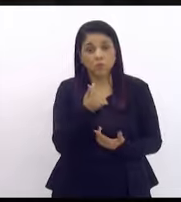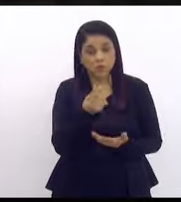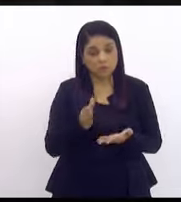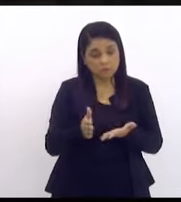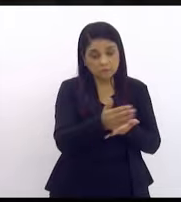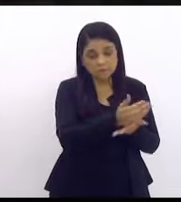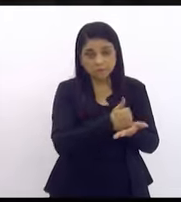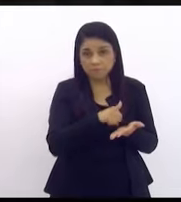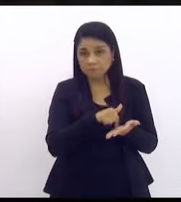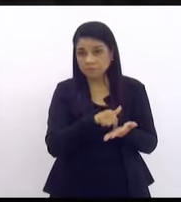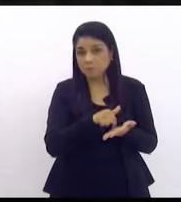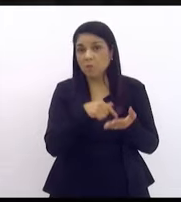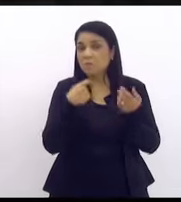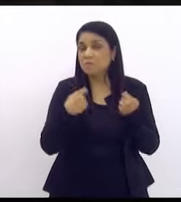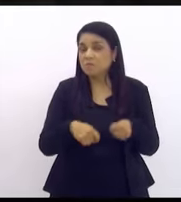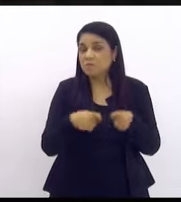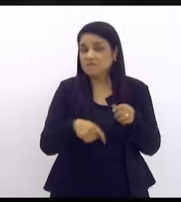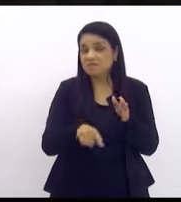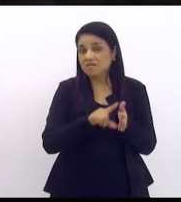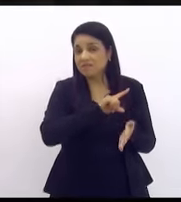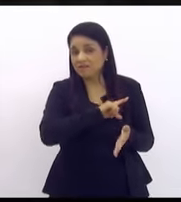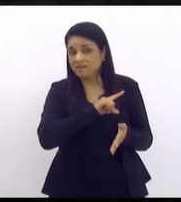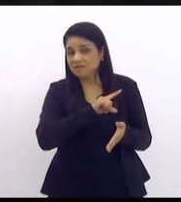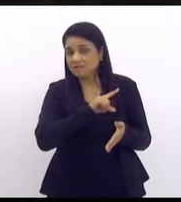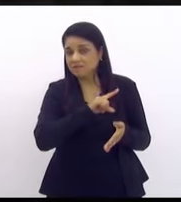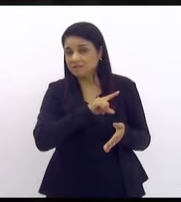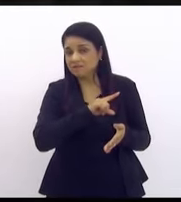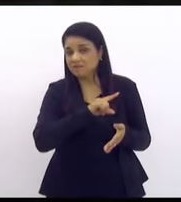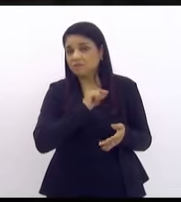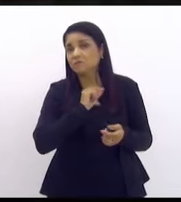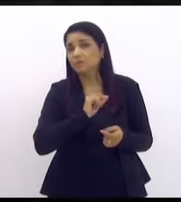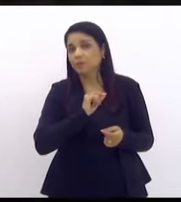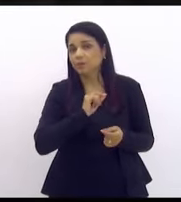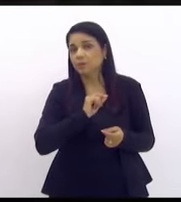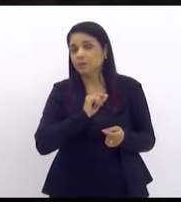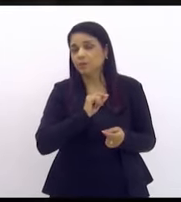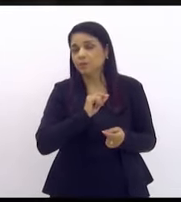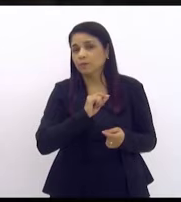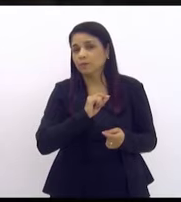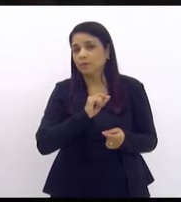Estado tem que prever necessariamente a